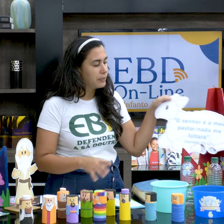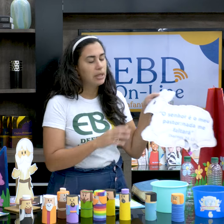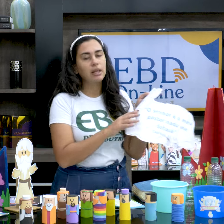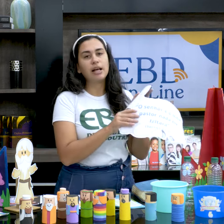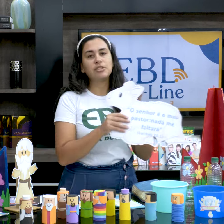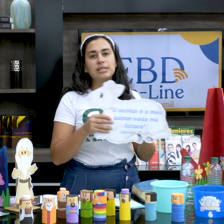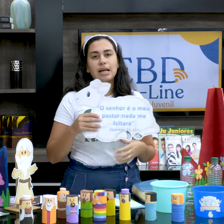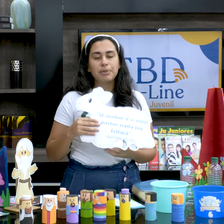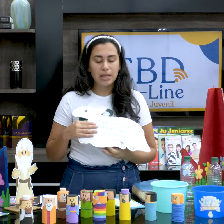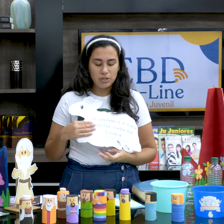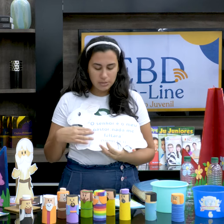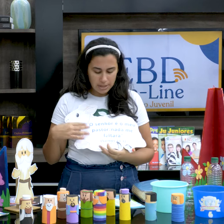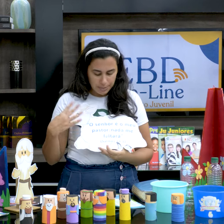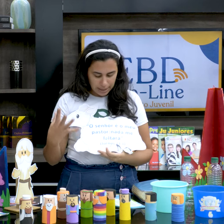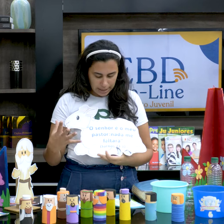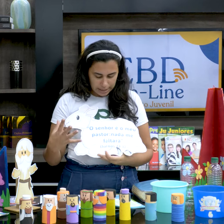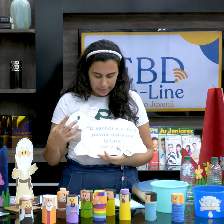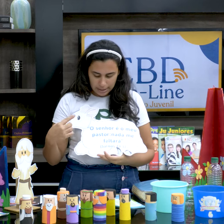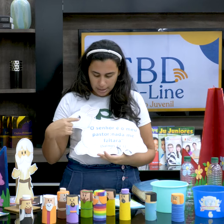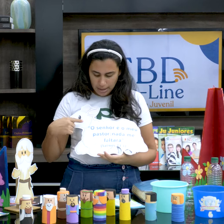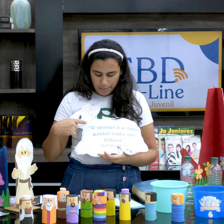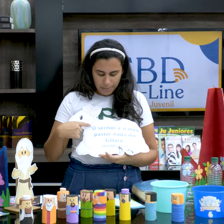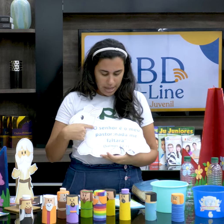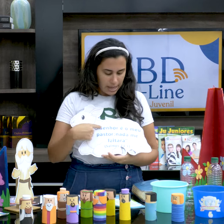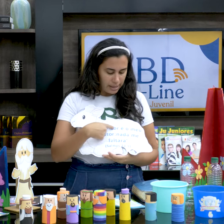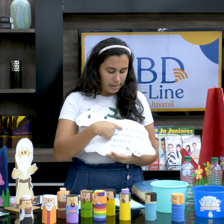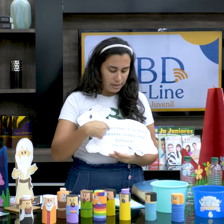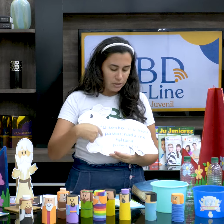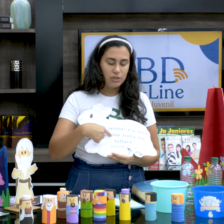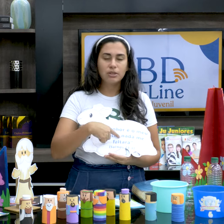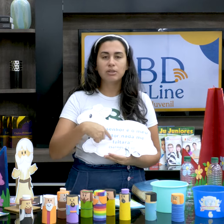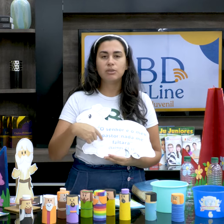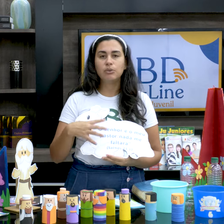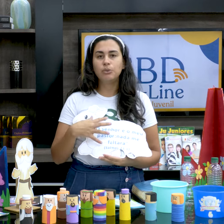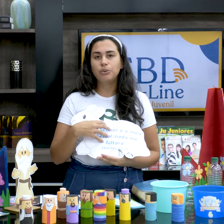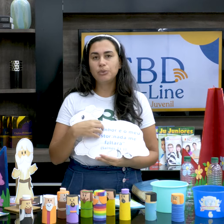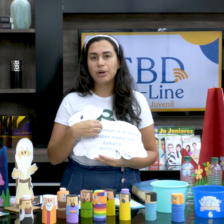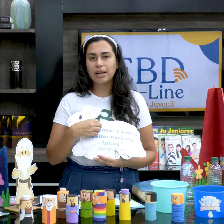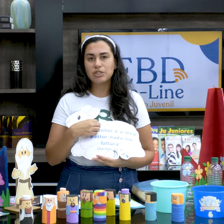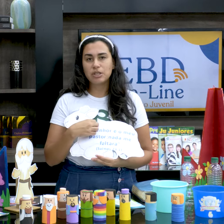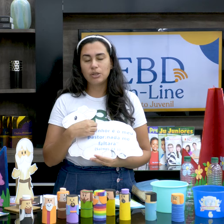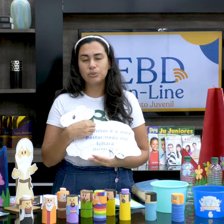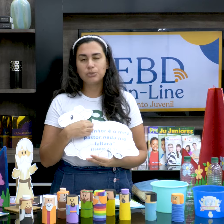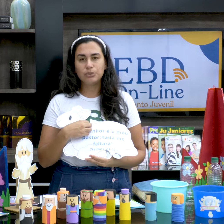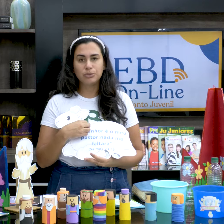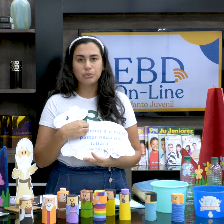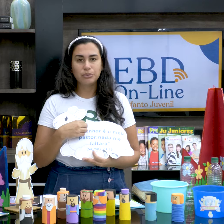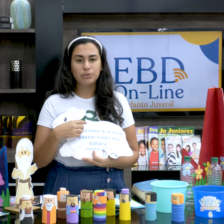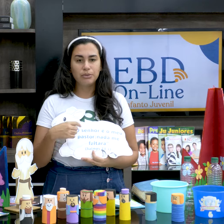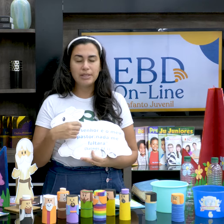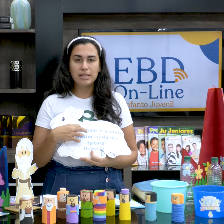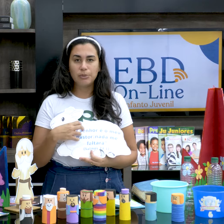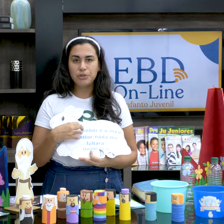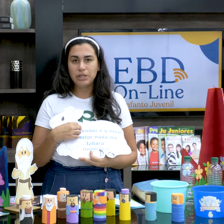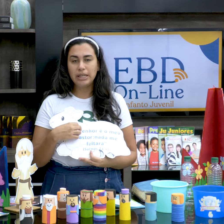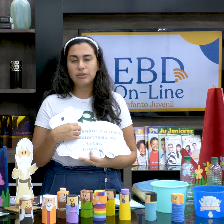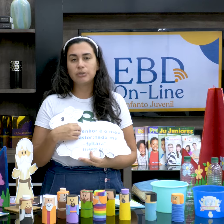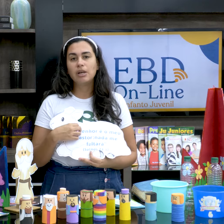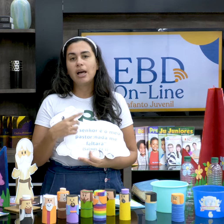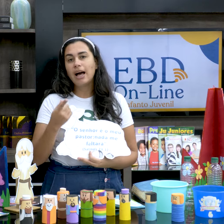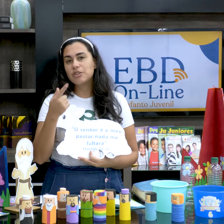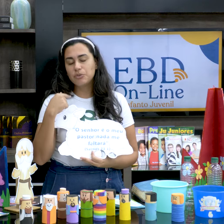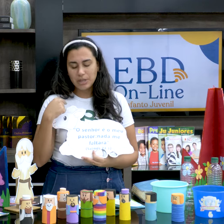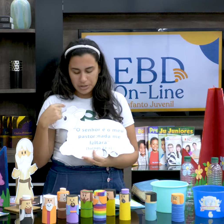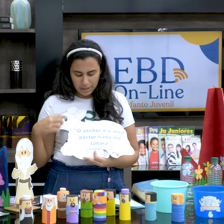ovelhinha. A gente sabe que eles não sabem ler ainda, mas a questão do versículo